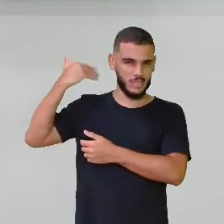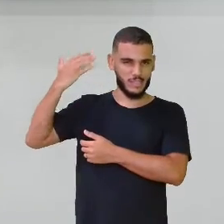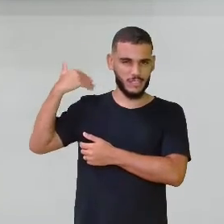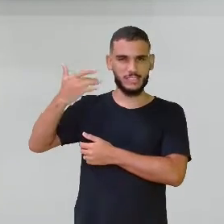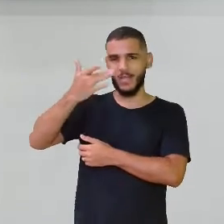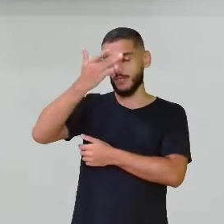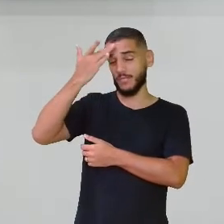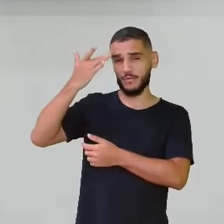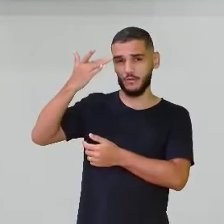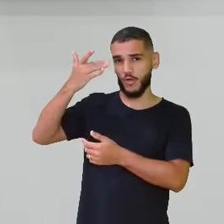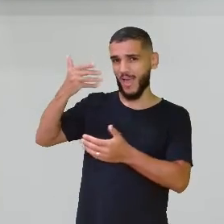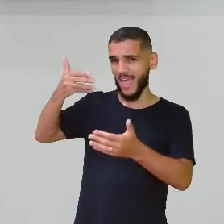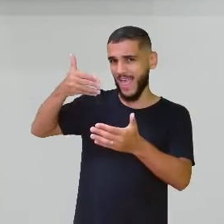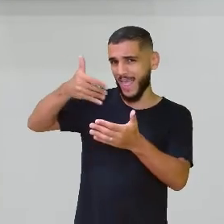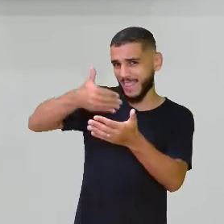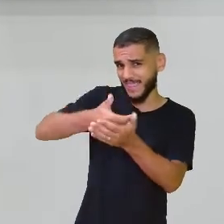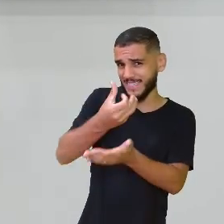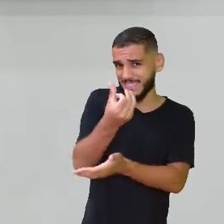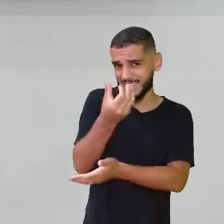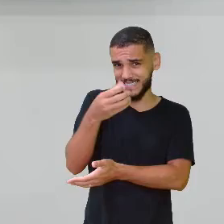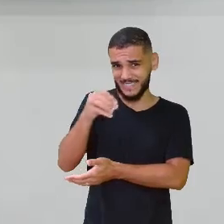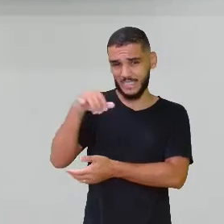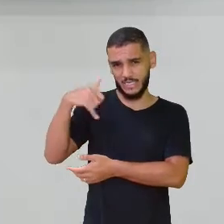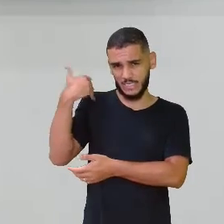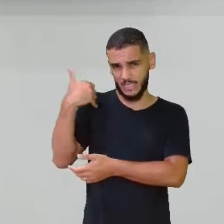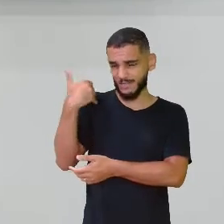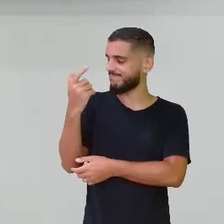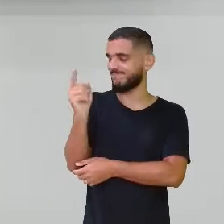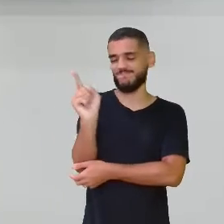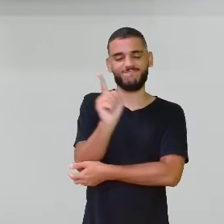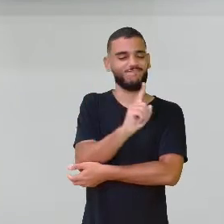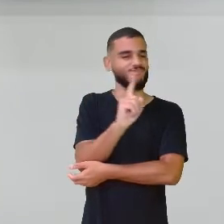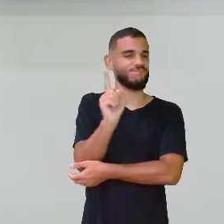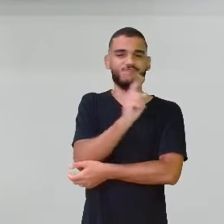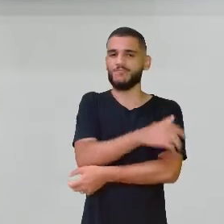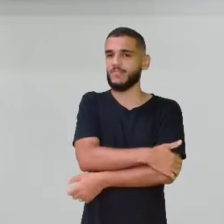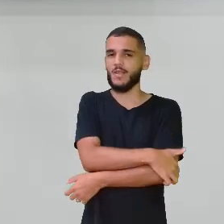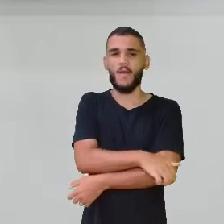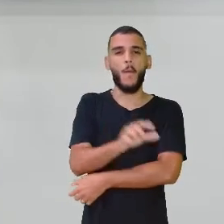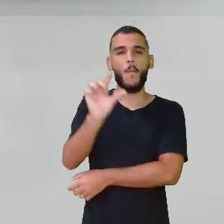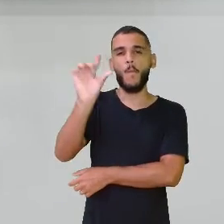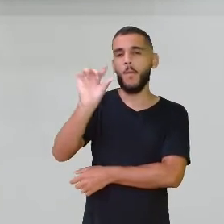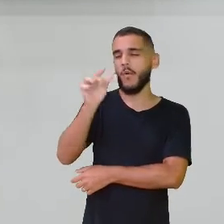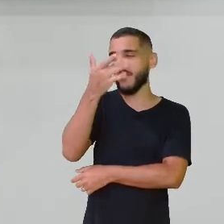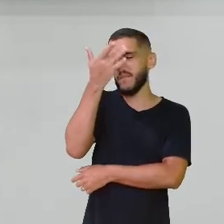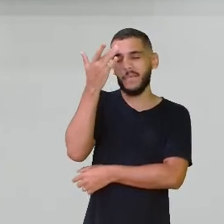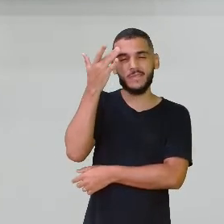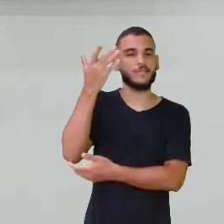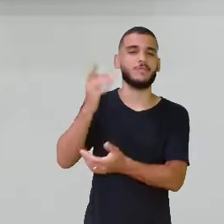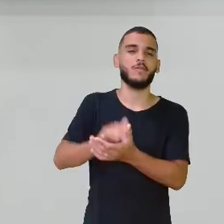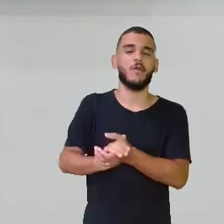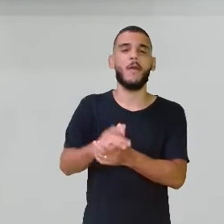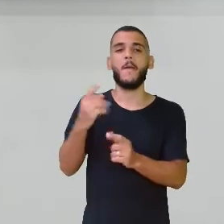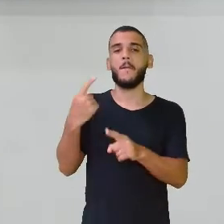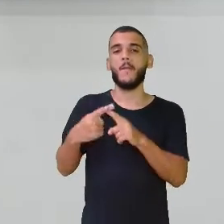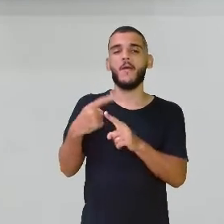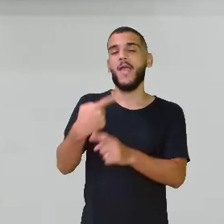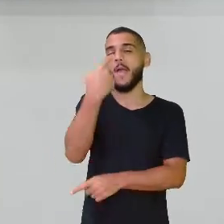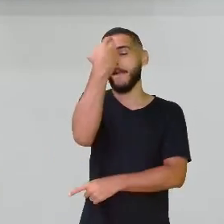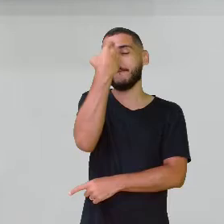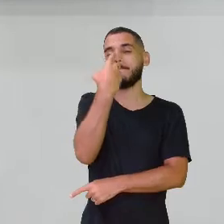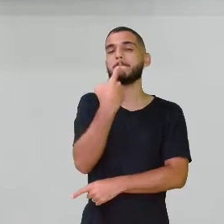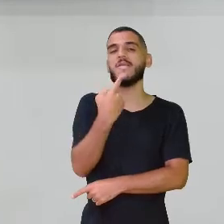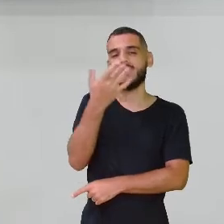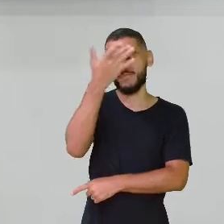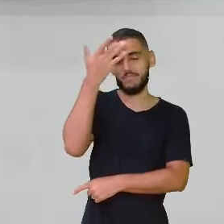não chegavam aos 60 anos. Poucas pessoas chegavam aos 60 anos. O perfil de pessoas com 60